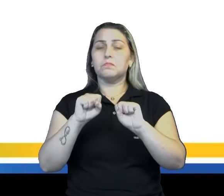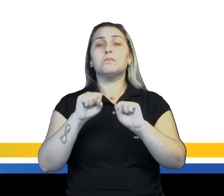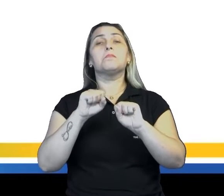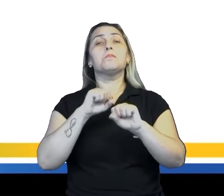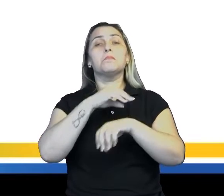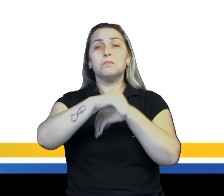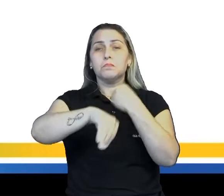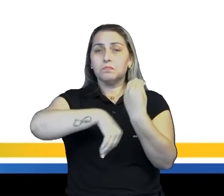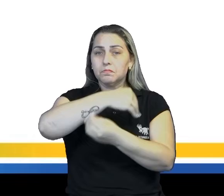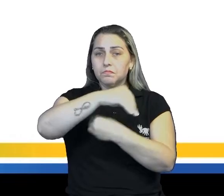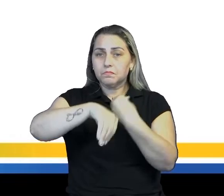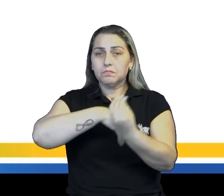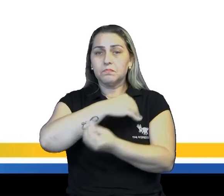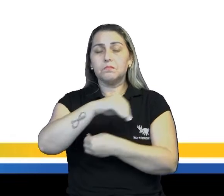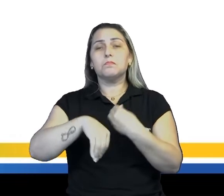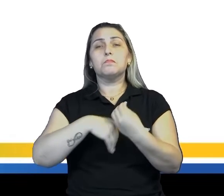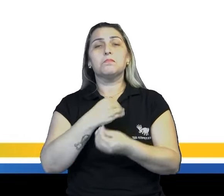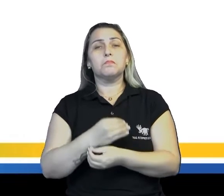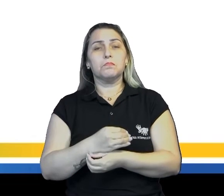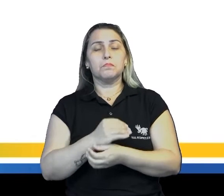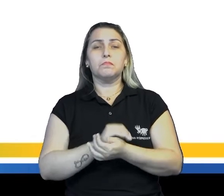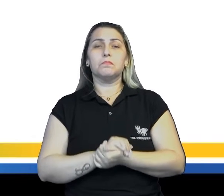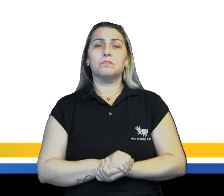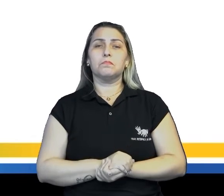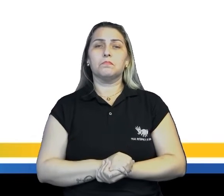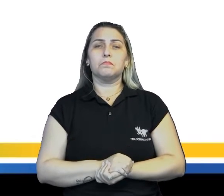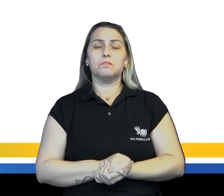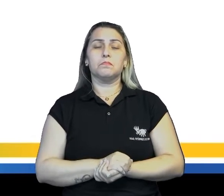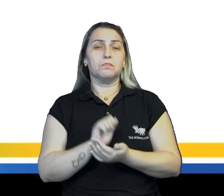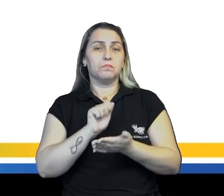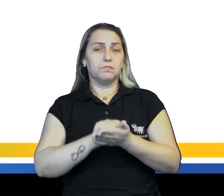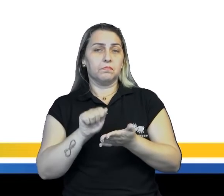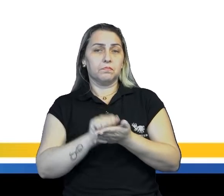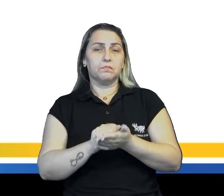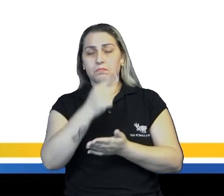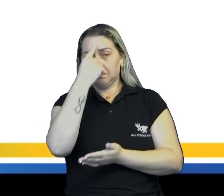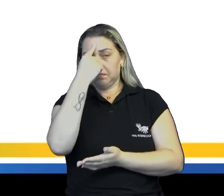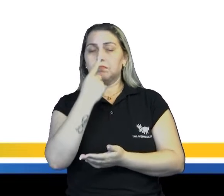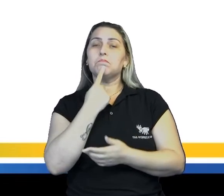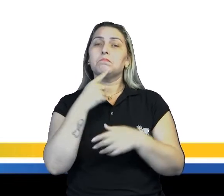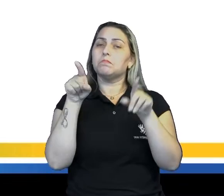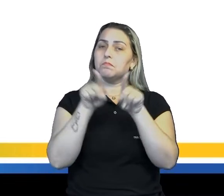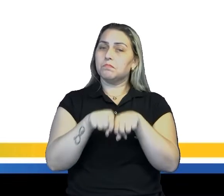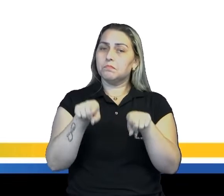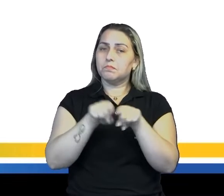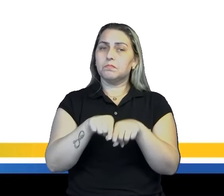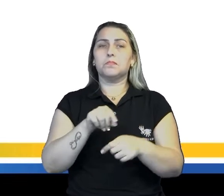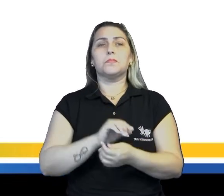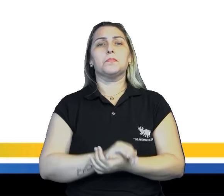mista, né, ou híbrida. Proibido fumar na escrita e na imagem.